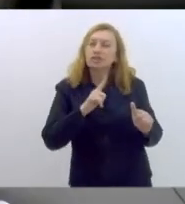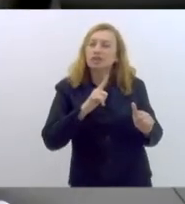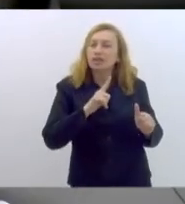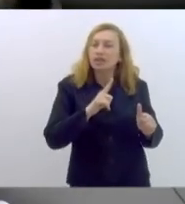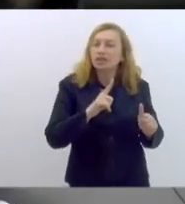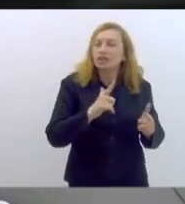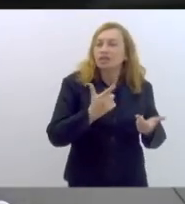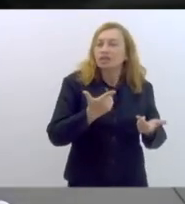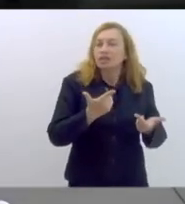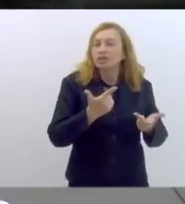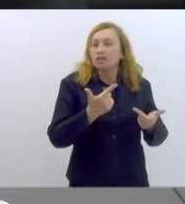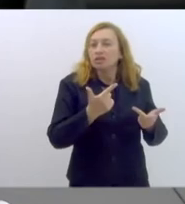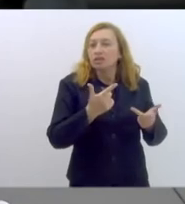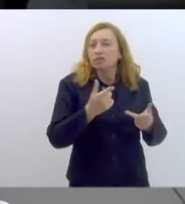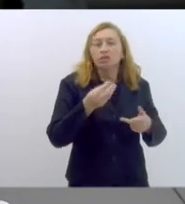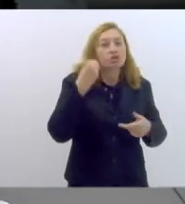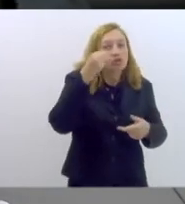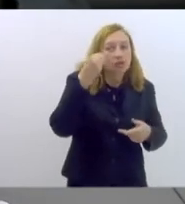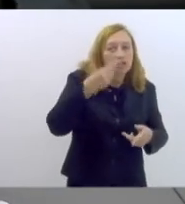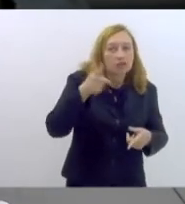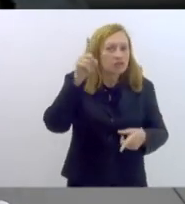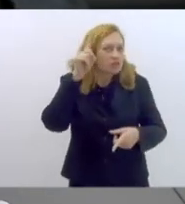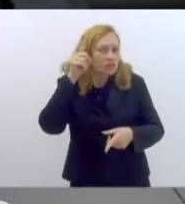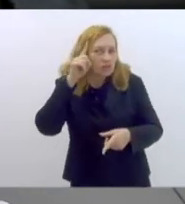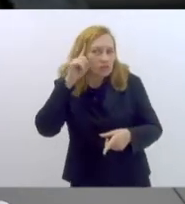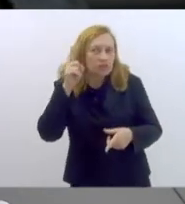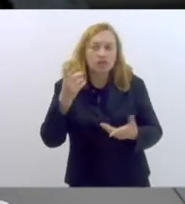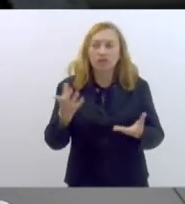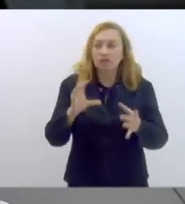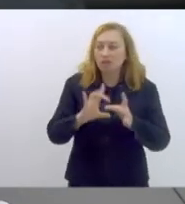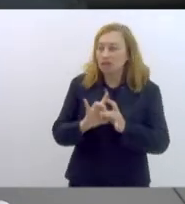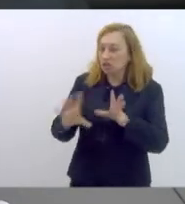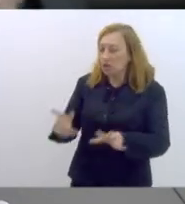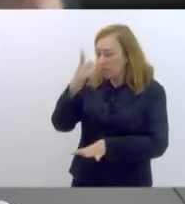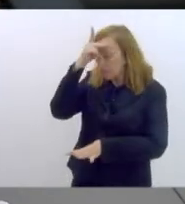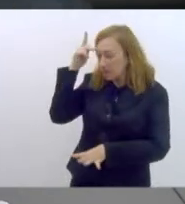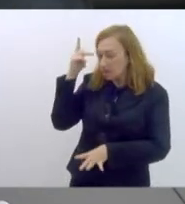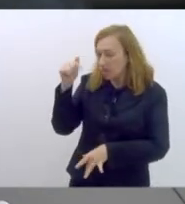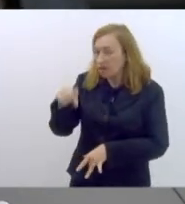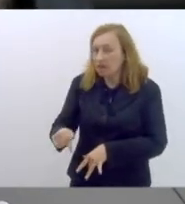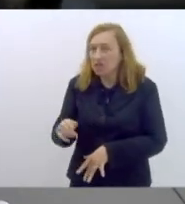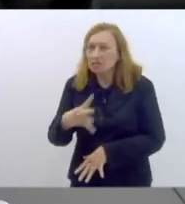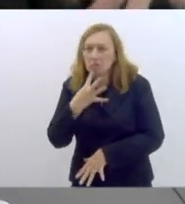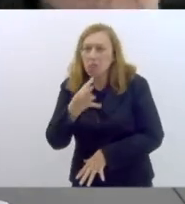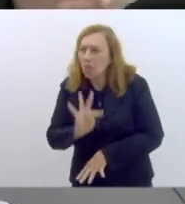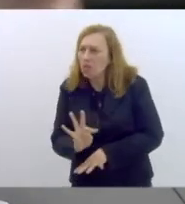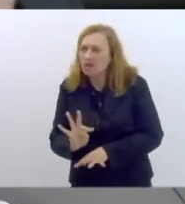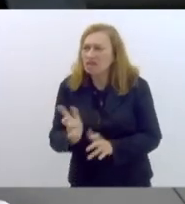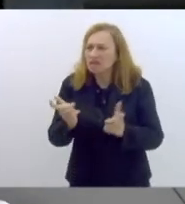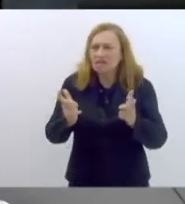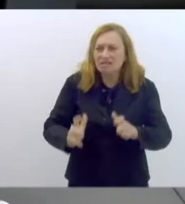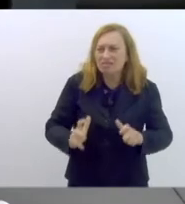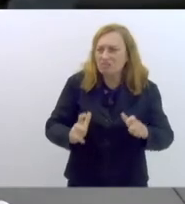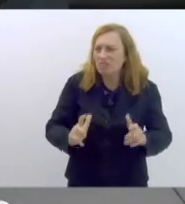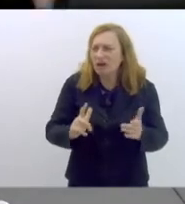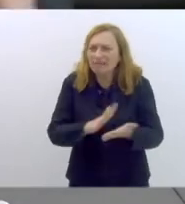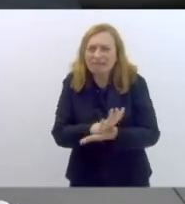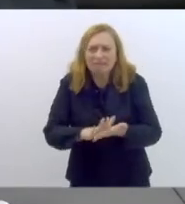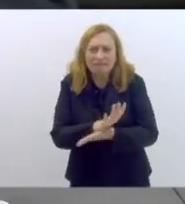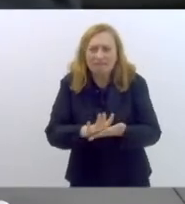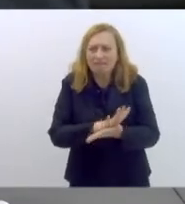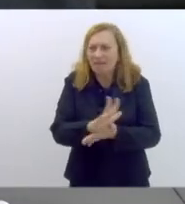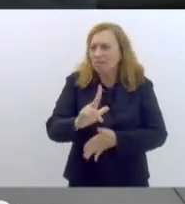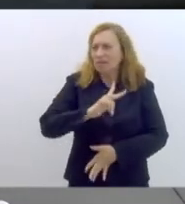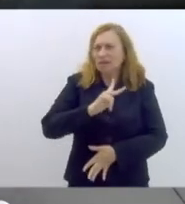da residência. Não adianta botar um jeito de paraquedas que ele não conhece a região, ele não conhece as partes...